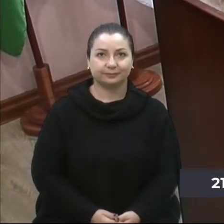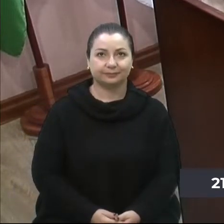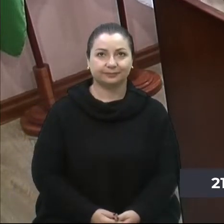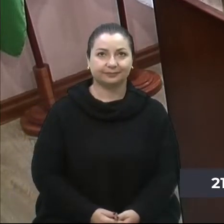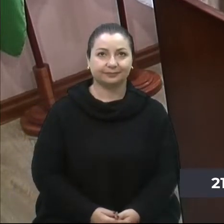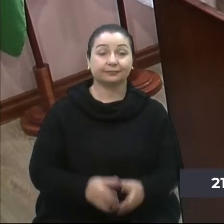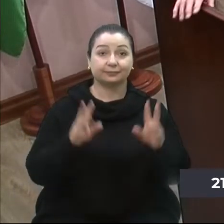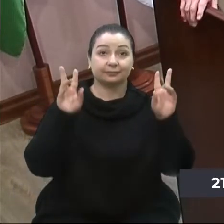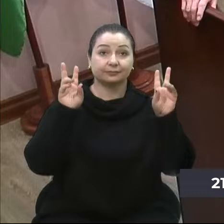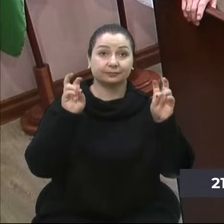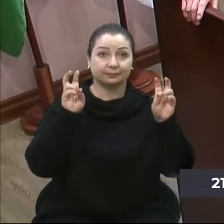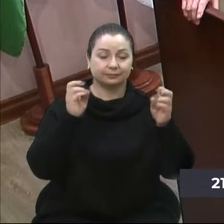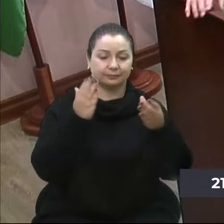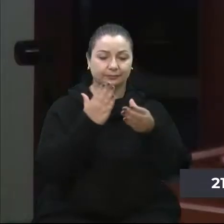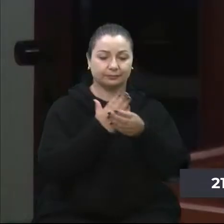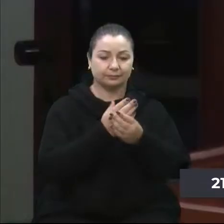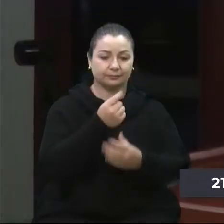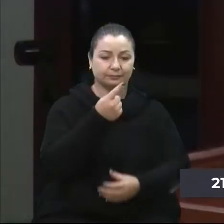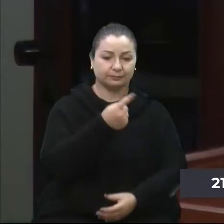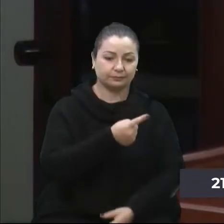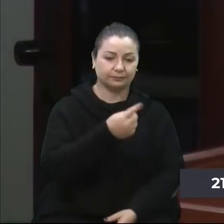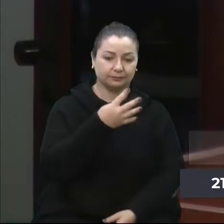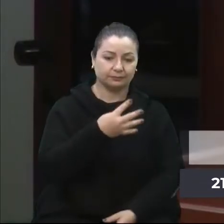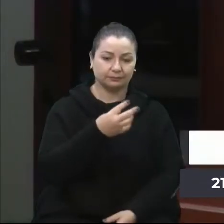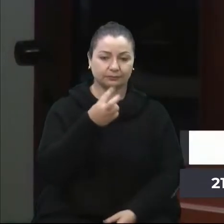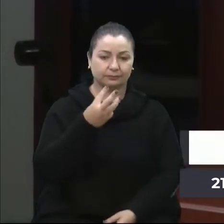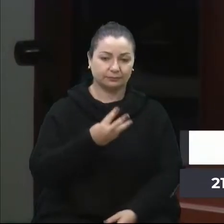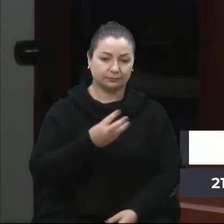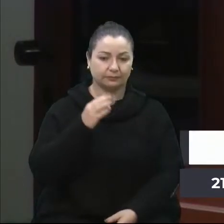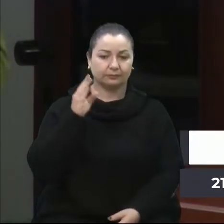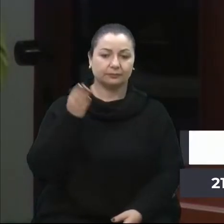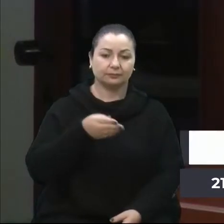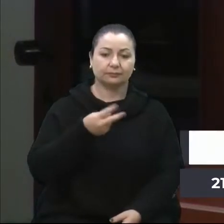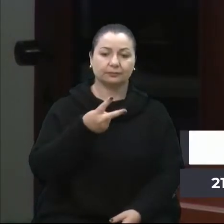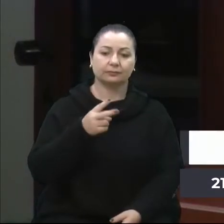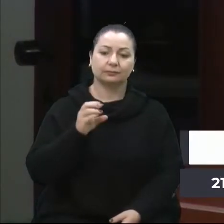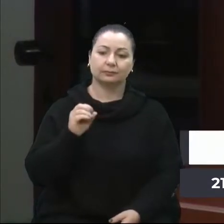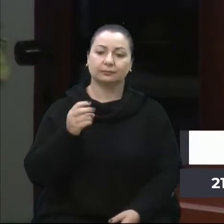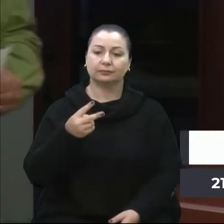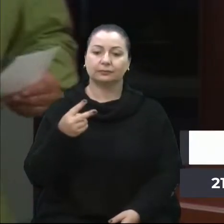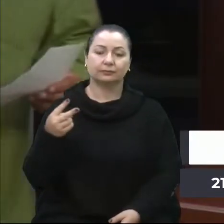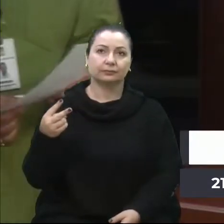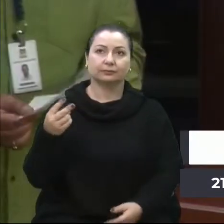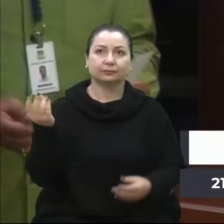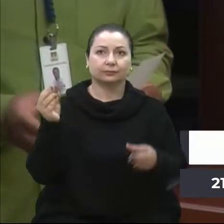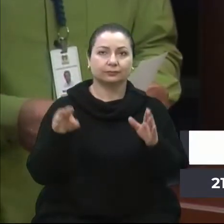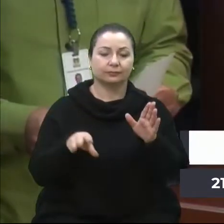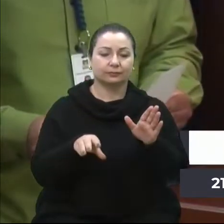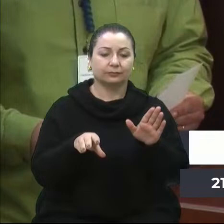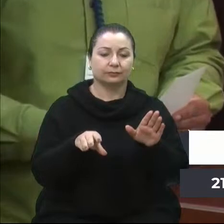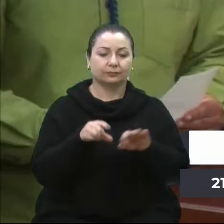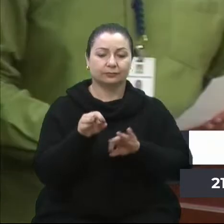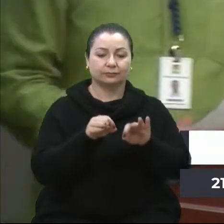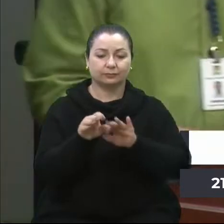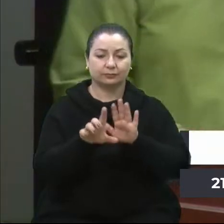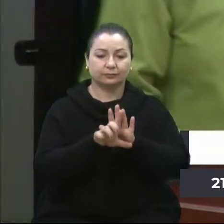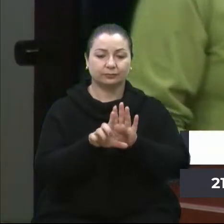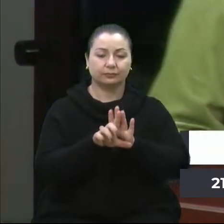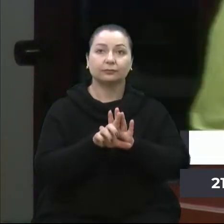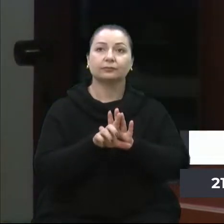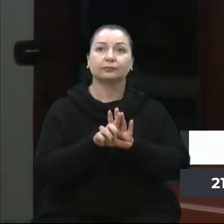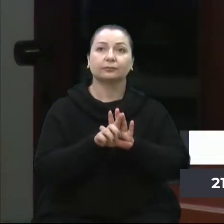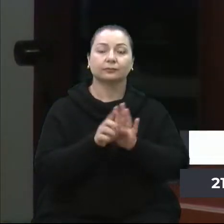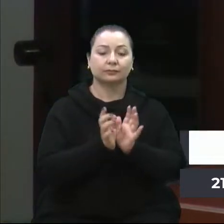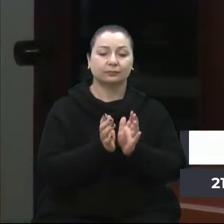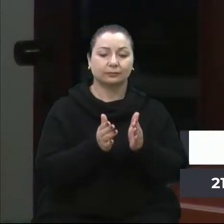Referente ao processo número 143/2022, projeto de lei complementar número 26/2022. Comissão de